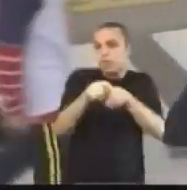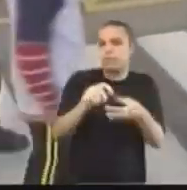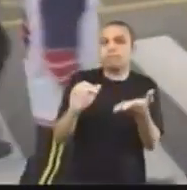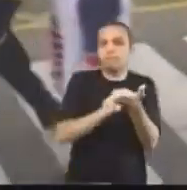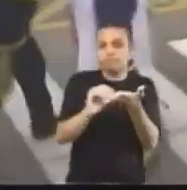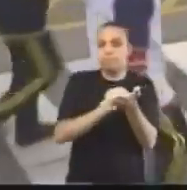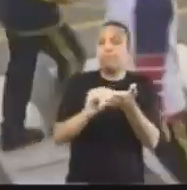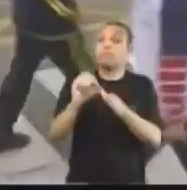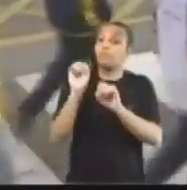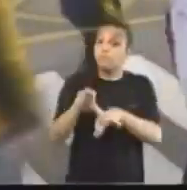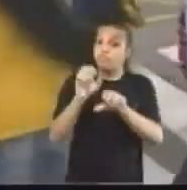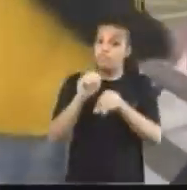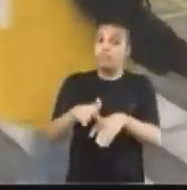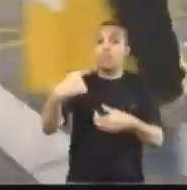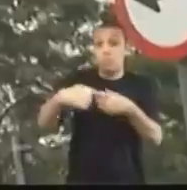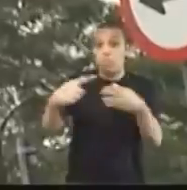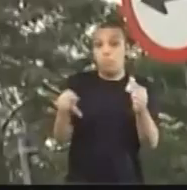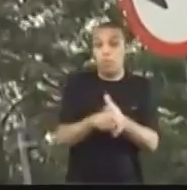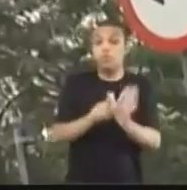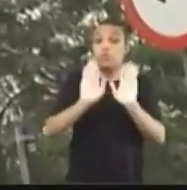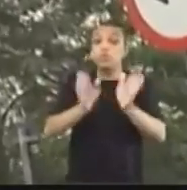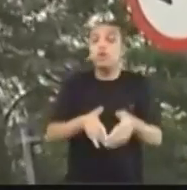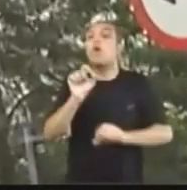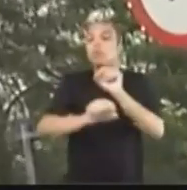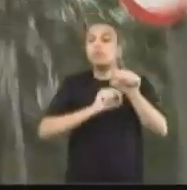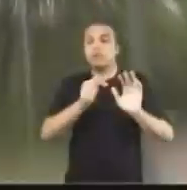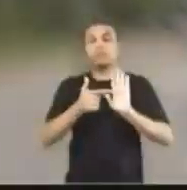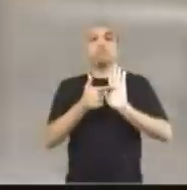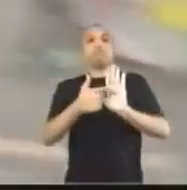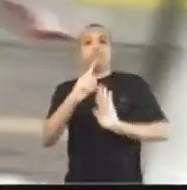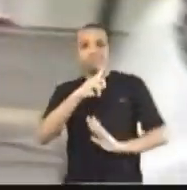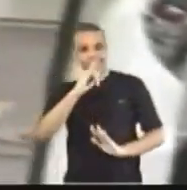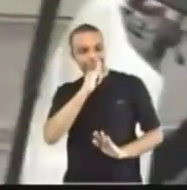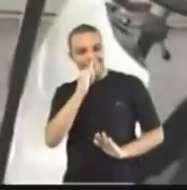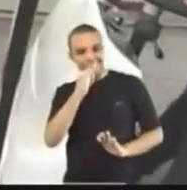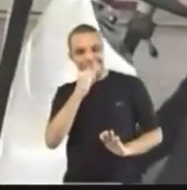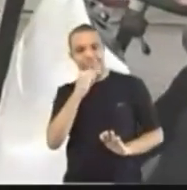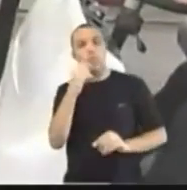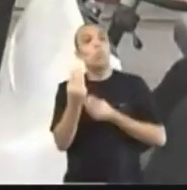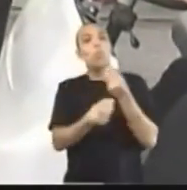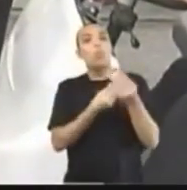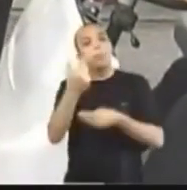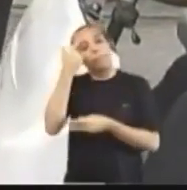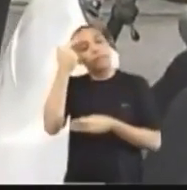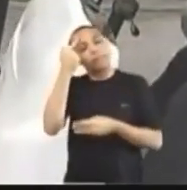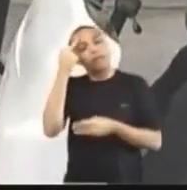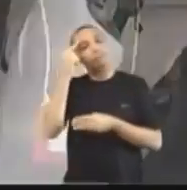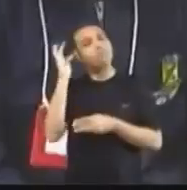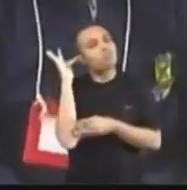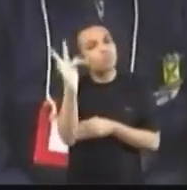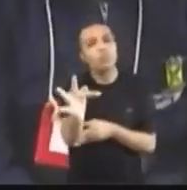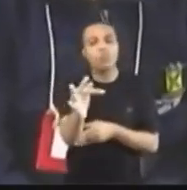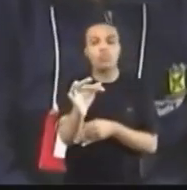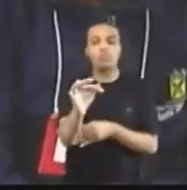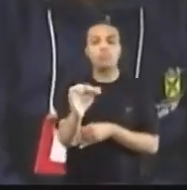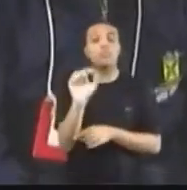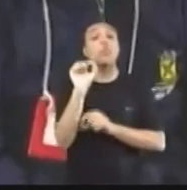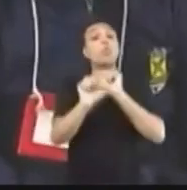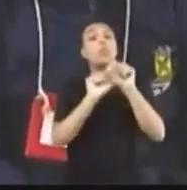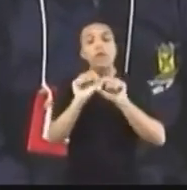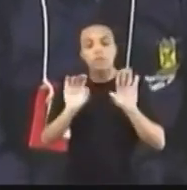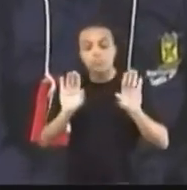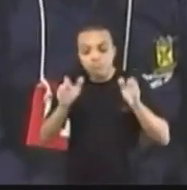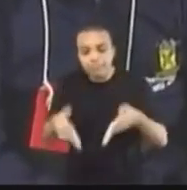Secretaria de Educação do município merece destaque por se voltar ao futuro as crianças anexa